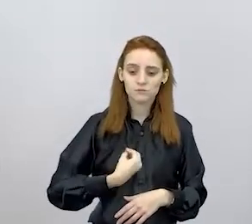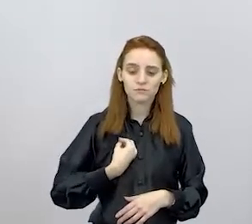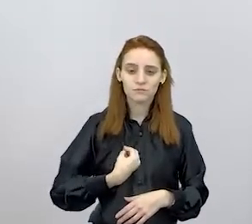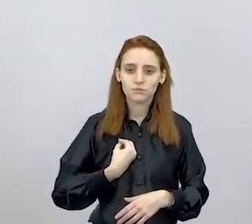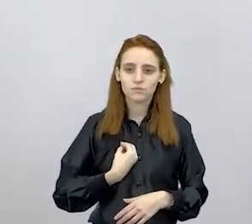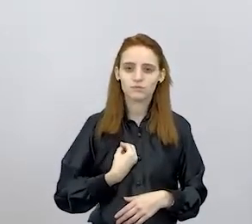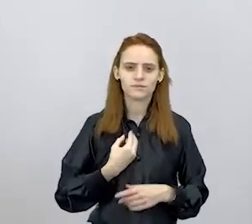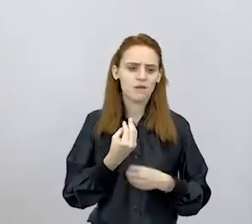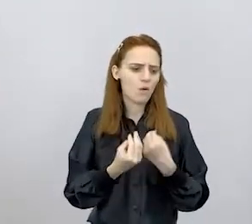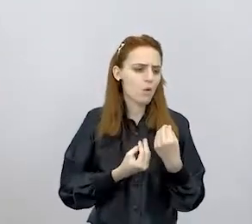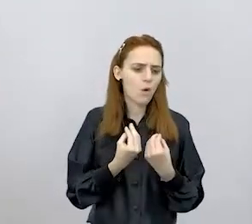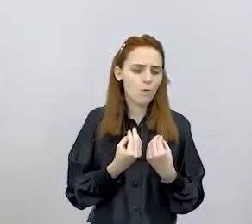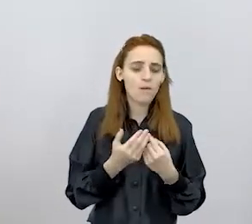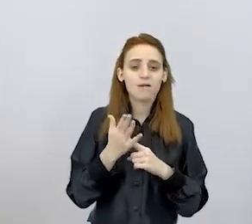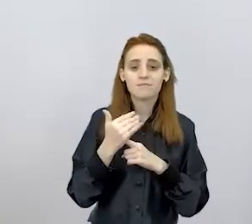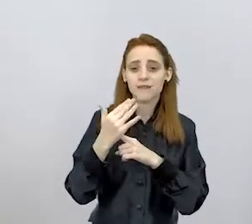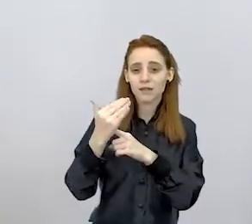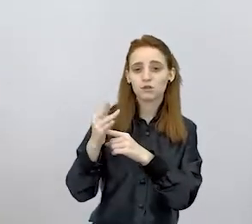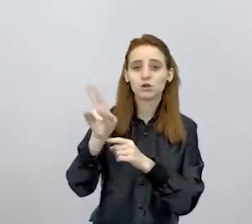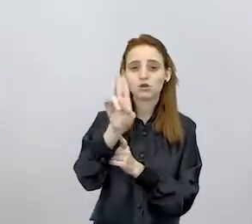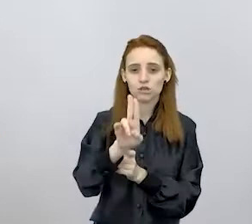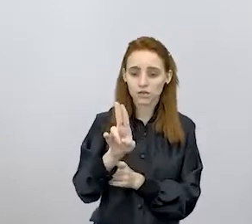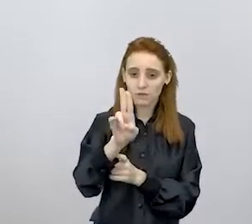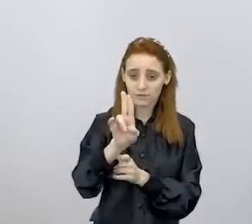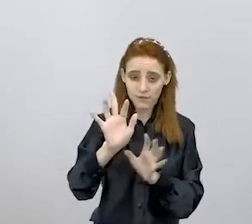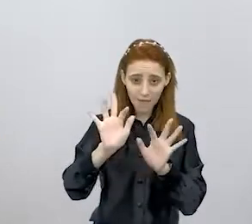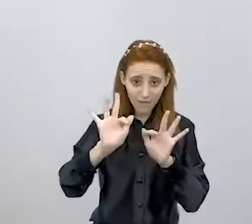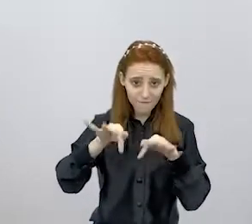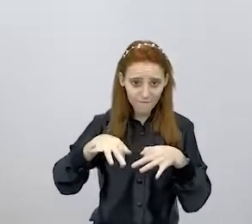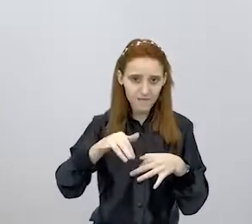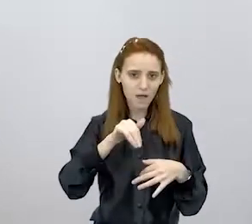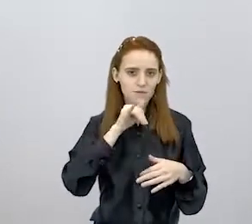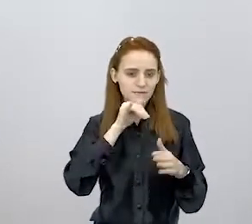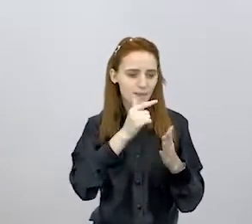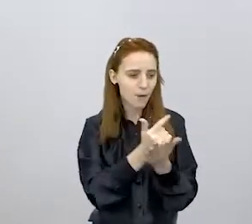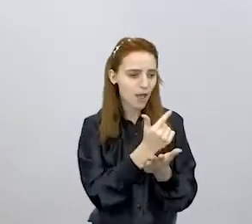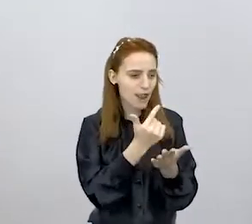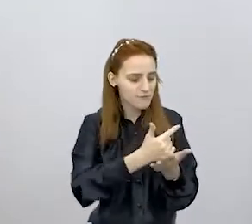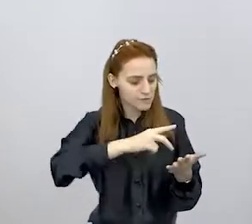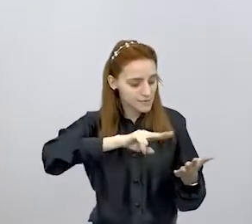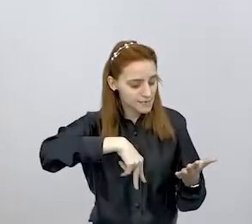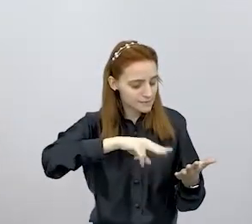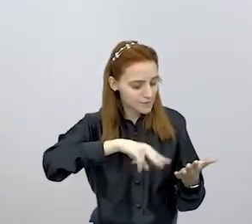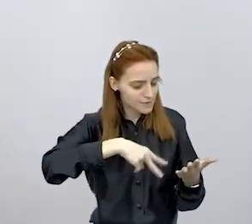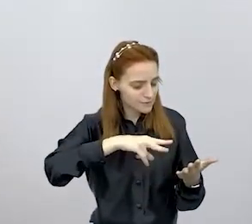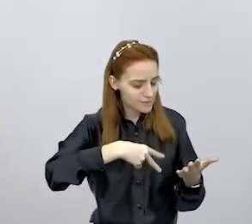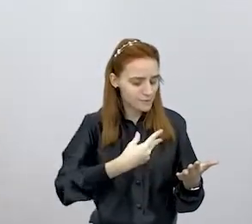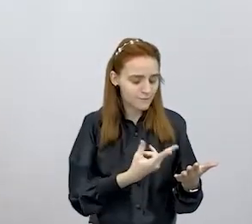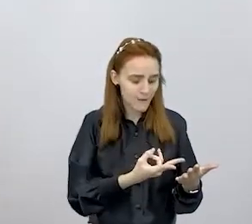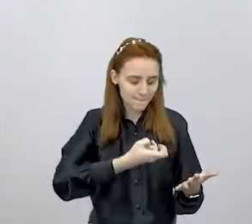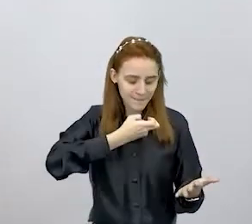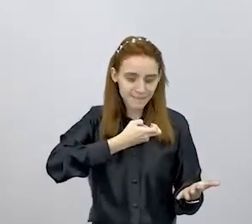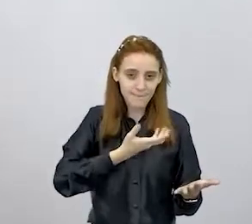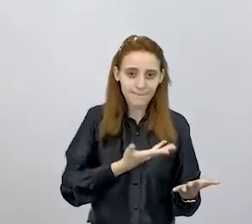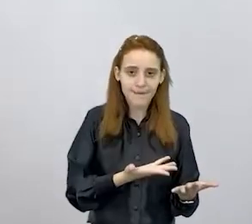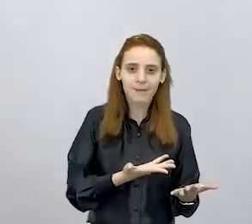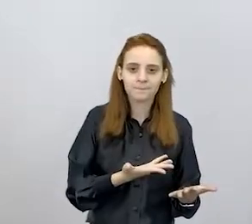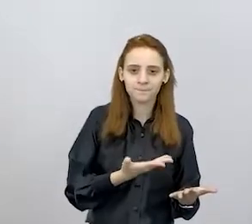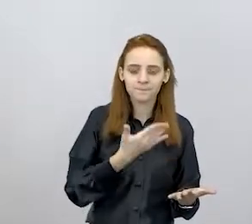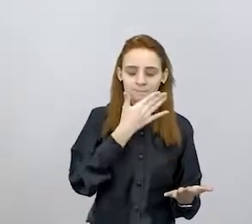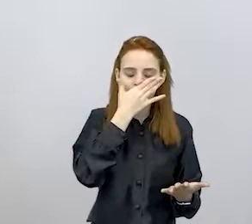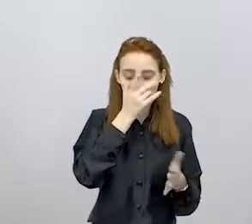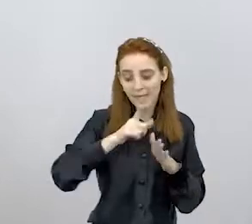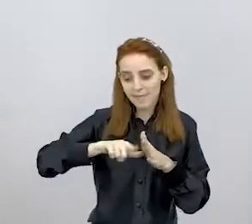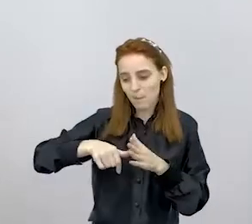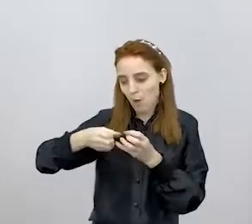todas as tecnologias. E ao final, falamos assim, olha, leia um livro que fale com a sua realidade, leia esse livro e escreva